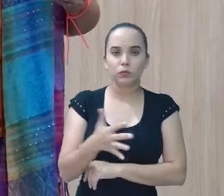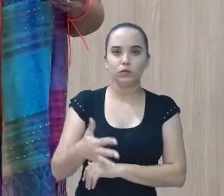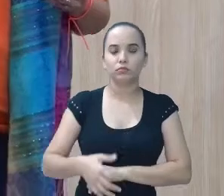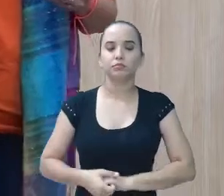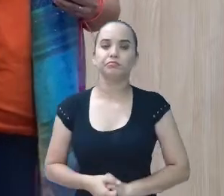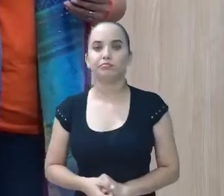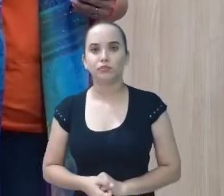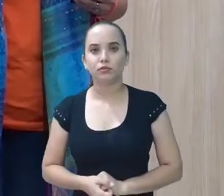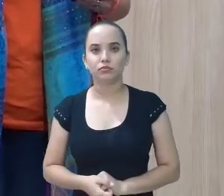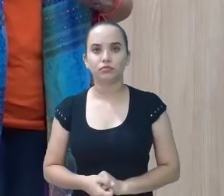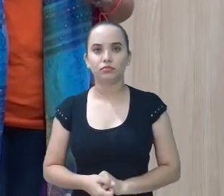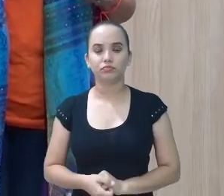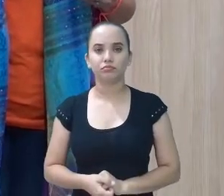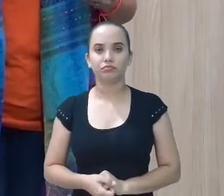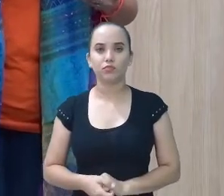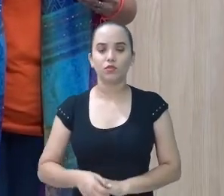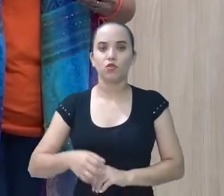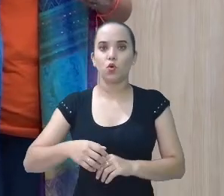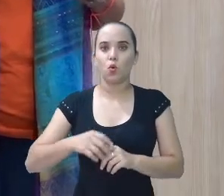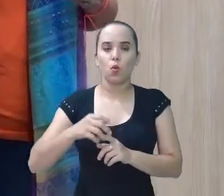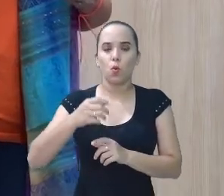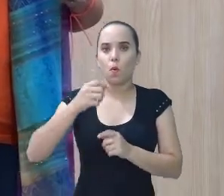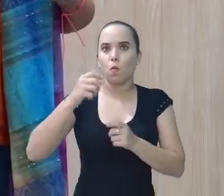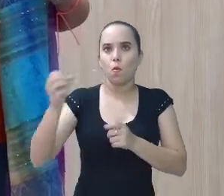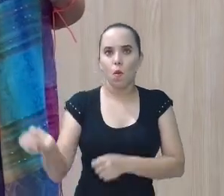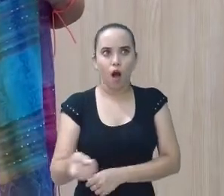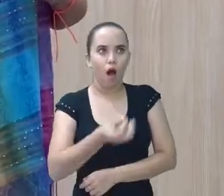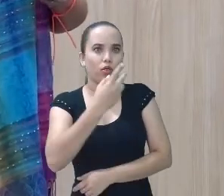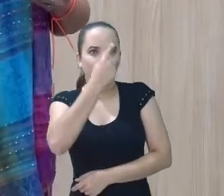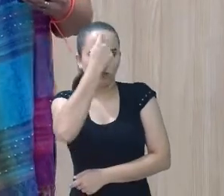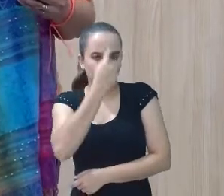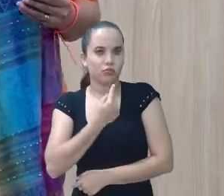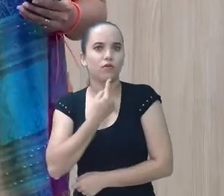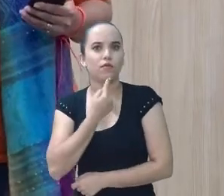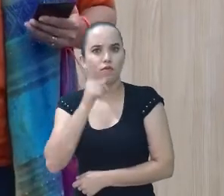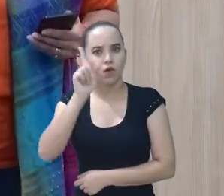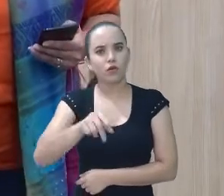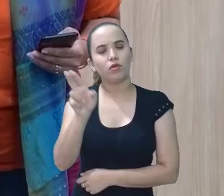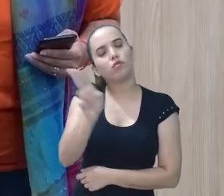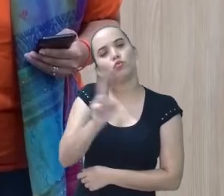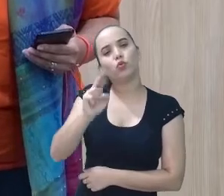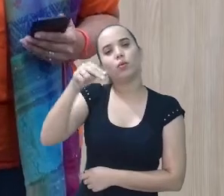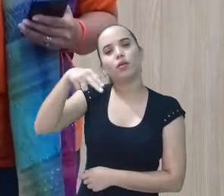tal, com uma nova roupagem e foi chamado de